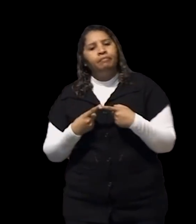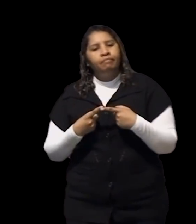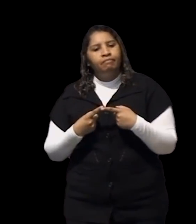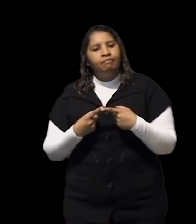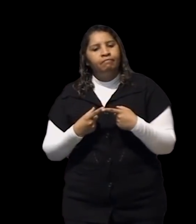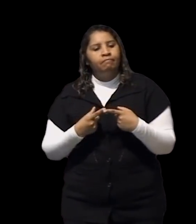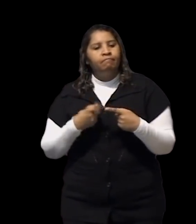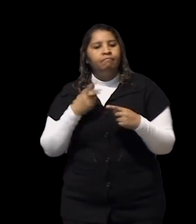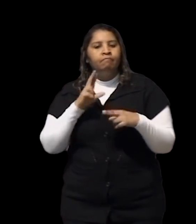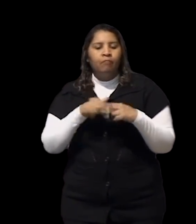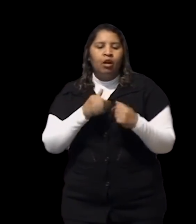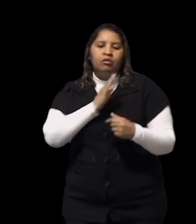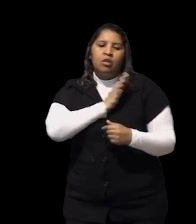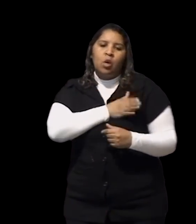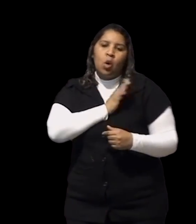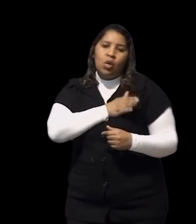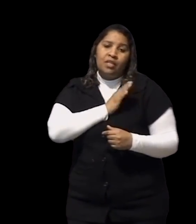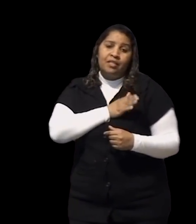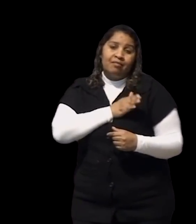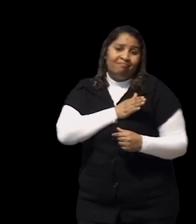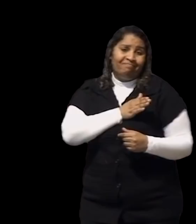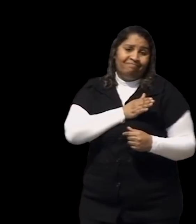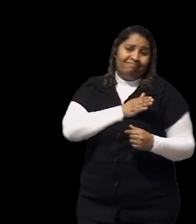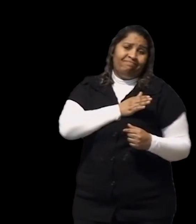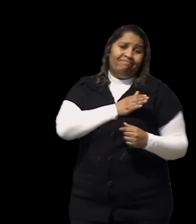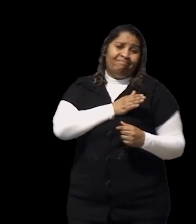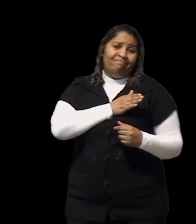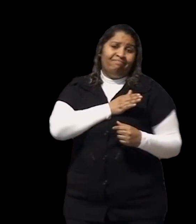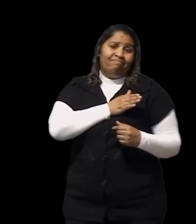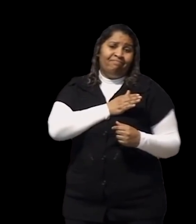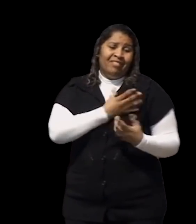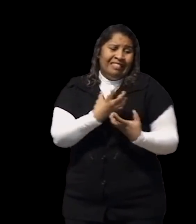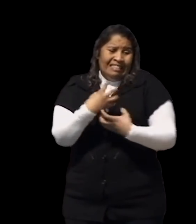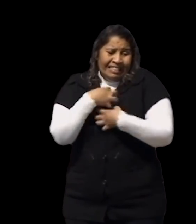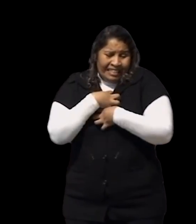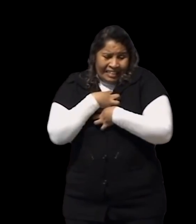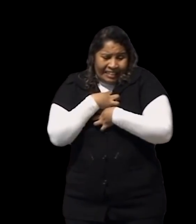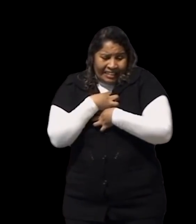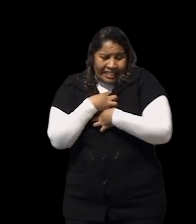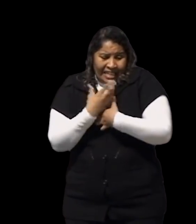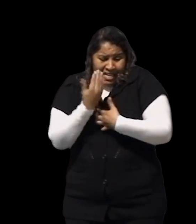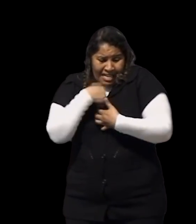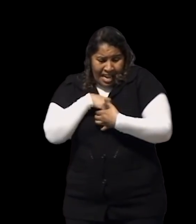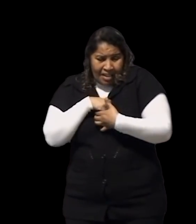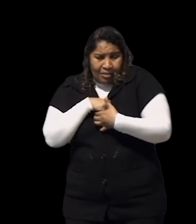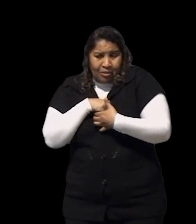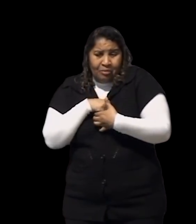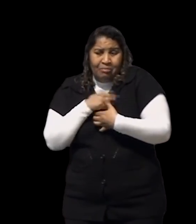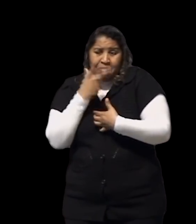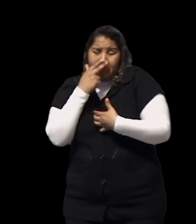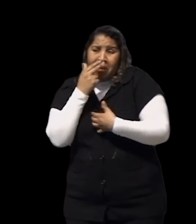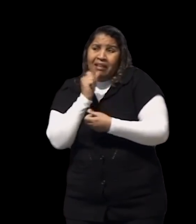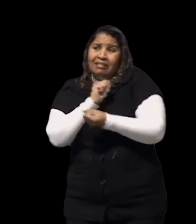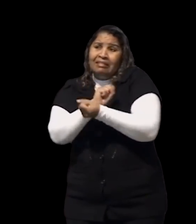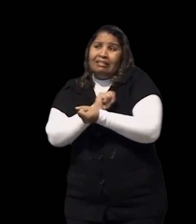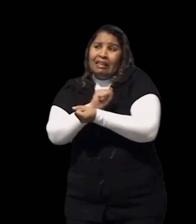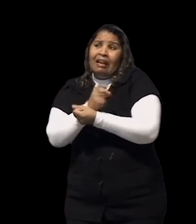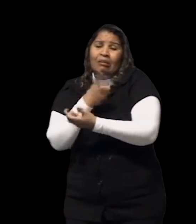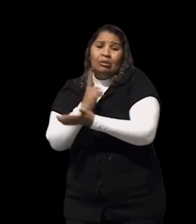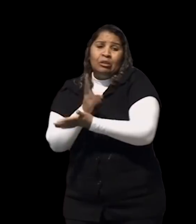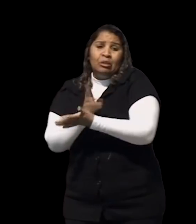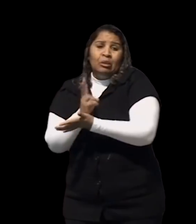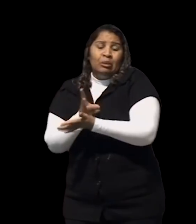depois de 400 anos como escravo e tem muita gente assim dentro da igreja muita gente que conviveu com fracasso com a derrota